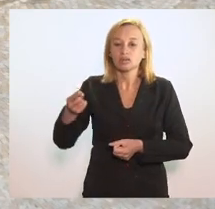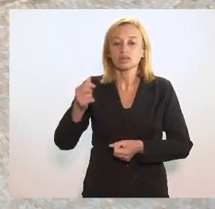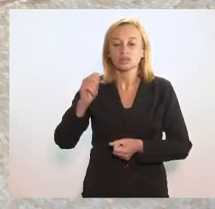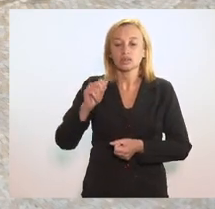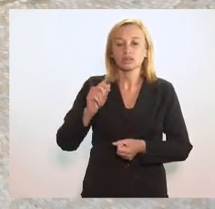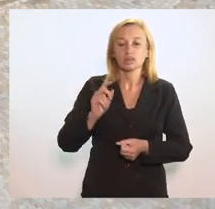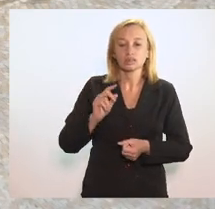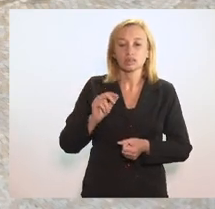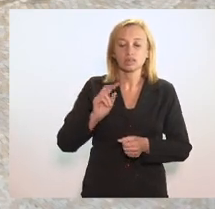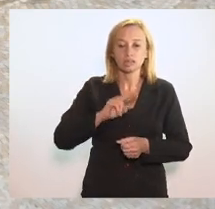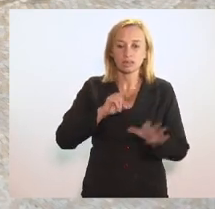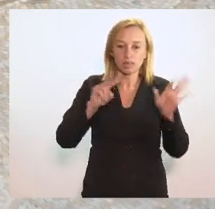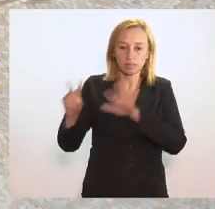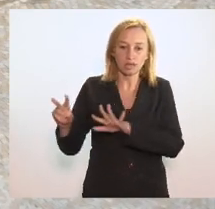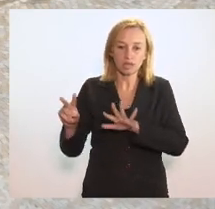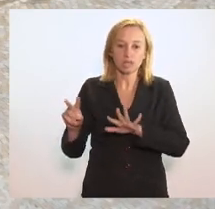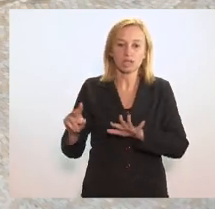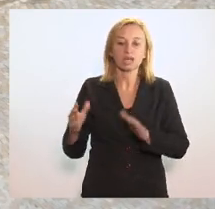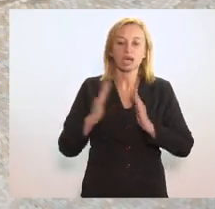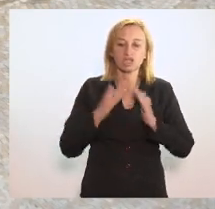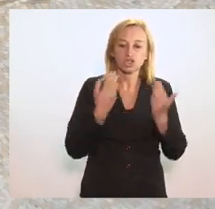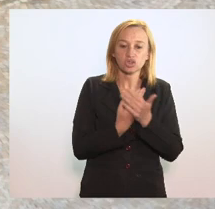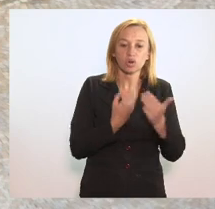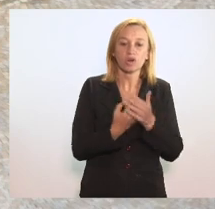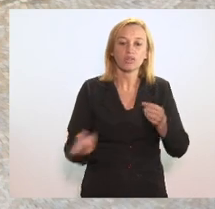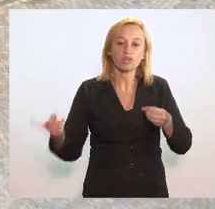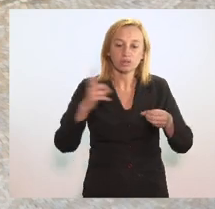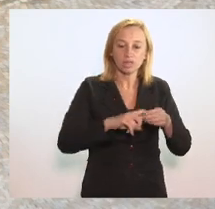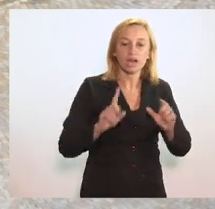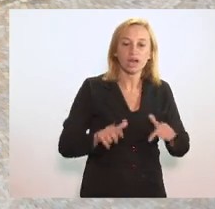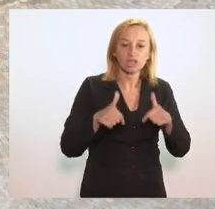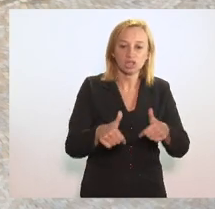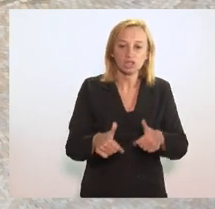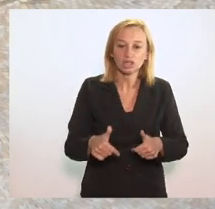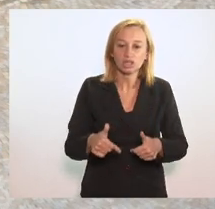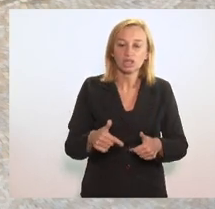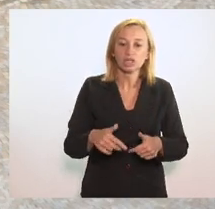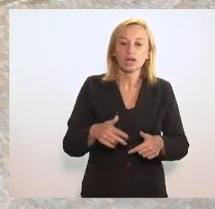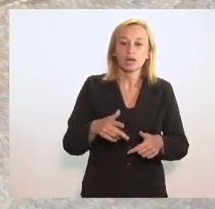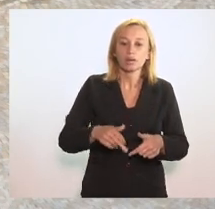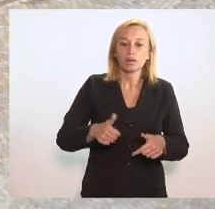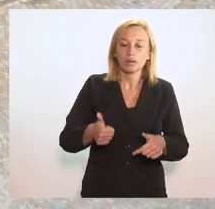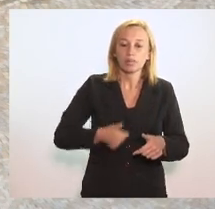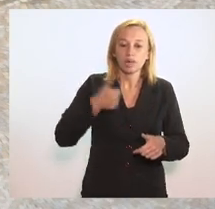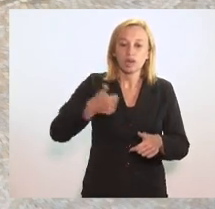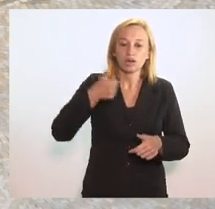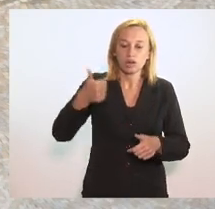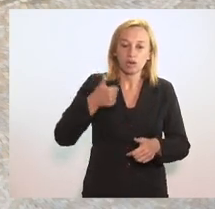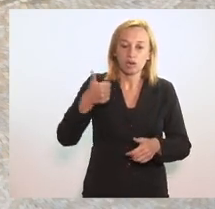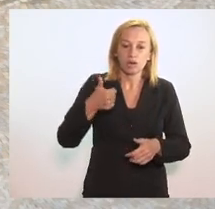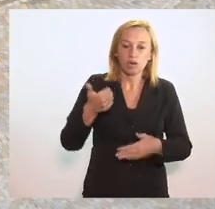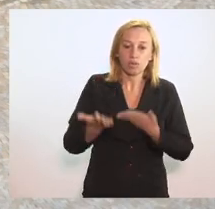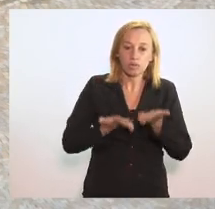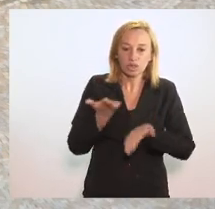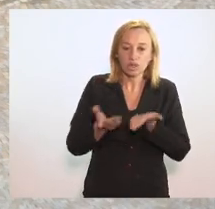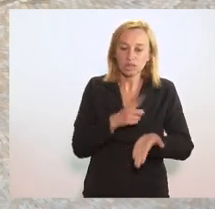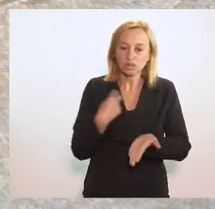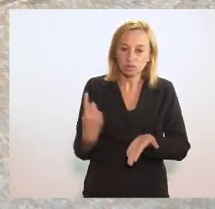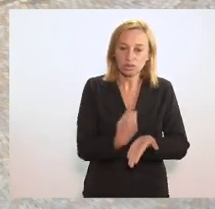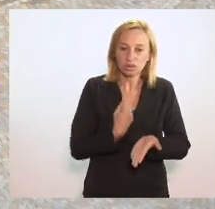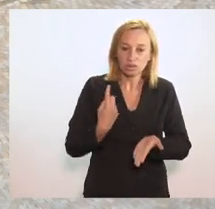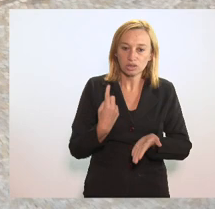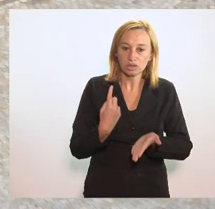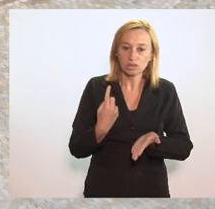as escolas voltarem a funcionar, porque ninguém cuida melhor das nossas crianças do que os